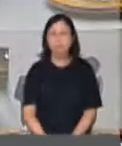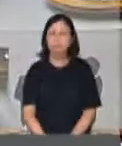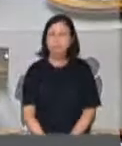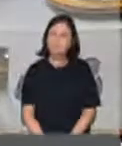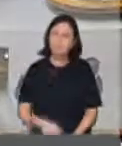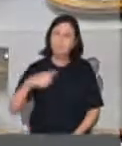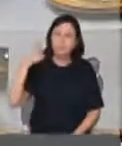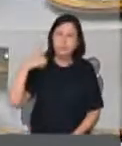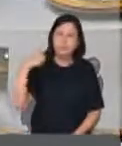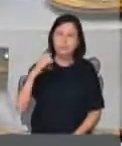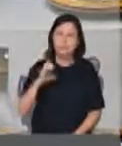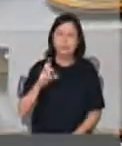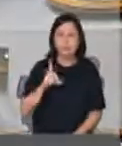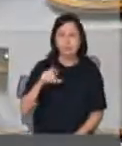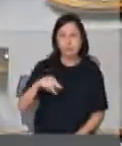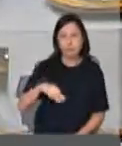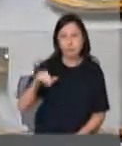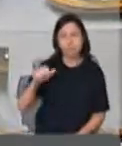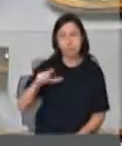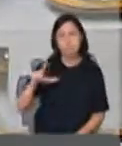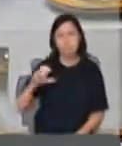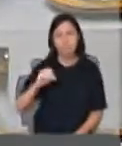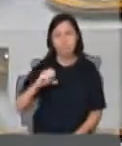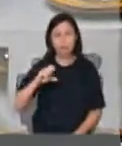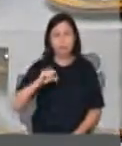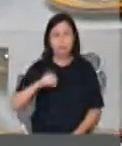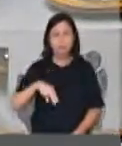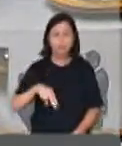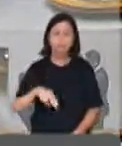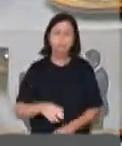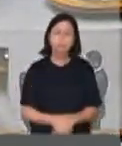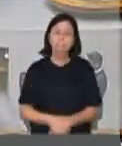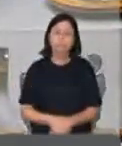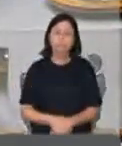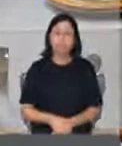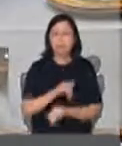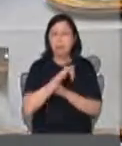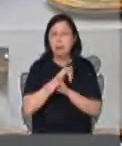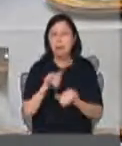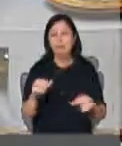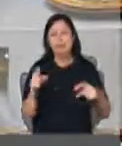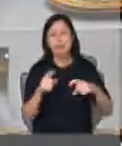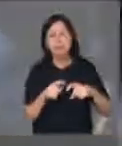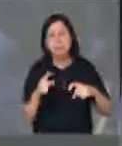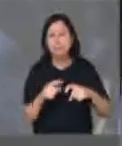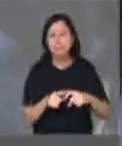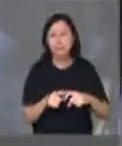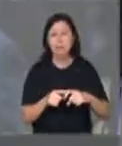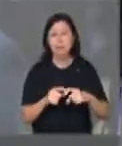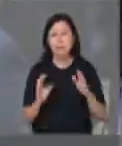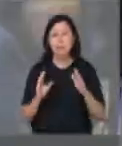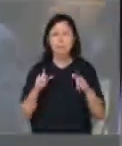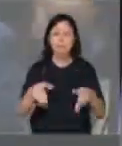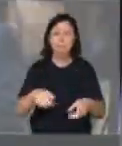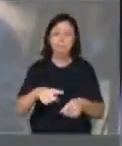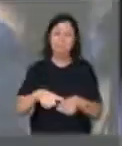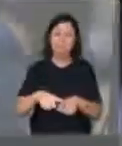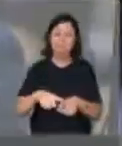Edmilson. Presidente, eu quero anunciar o falecimento de um importante médico, um importante intelectual